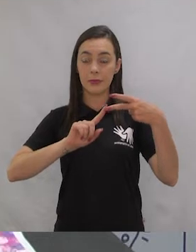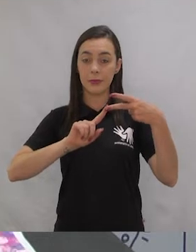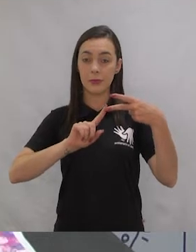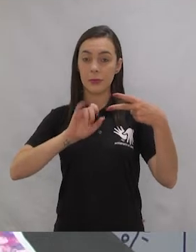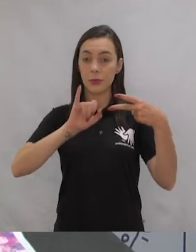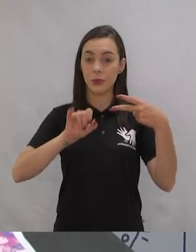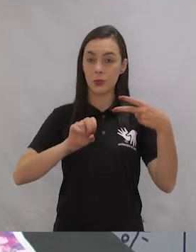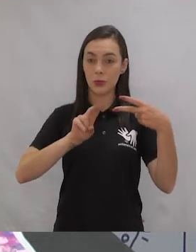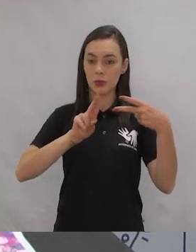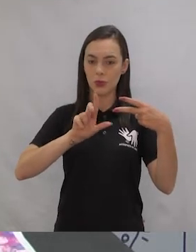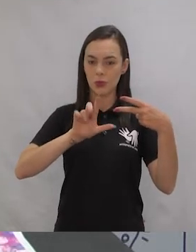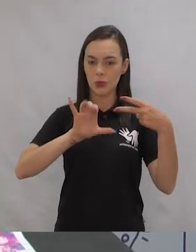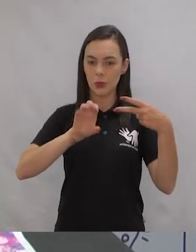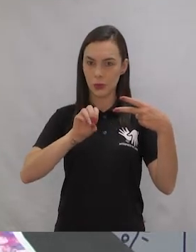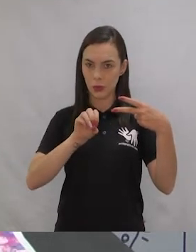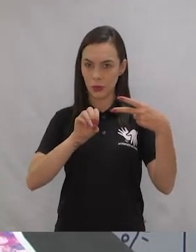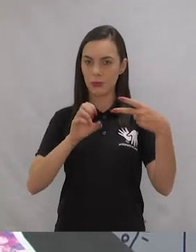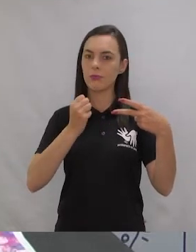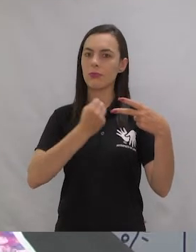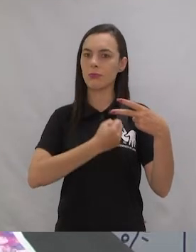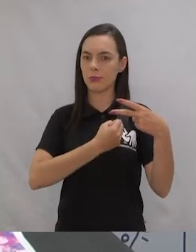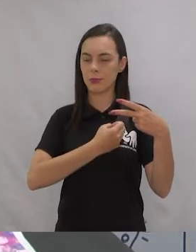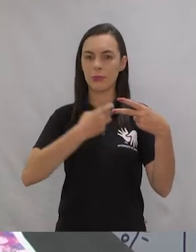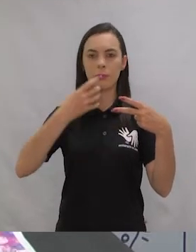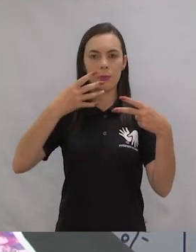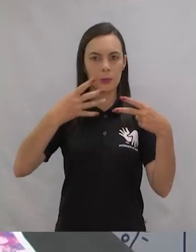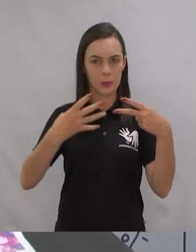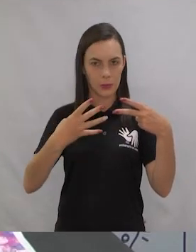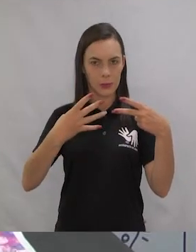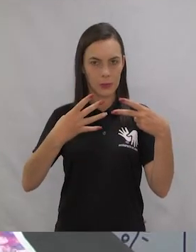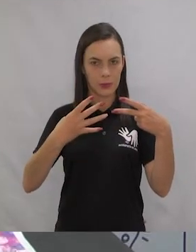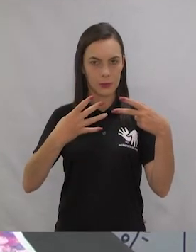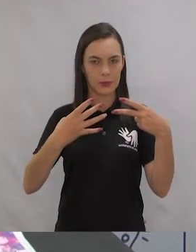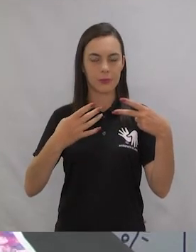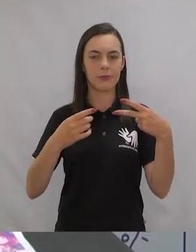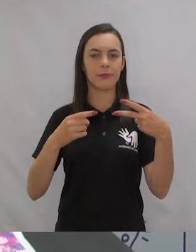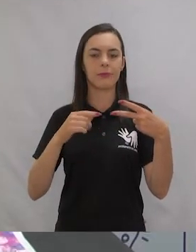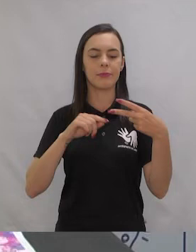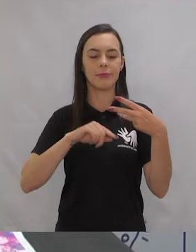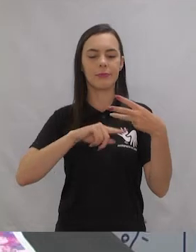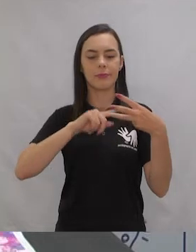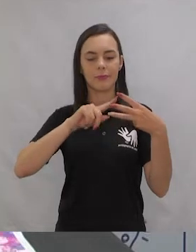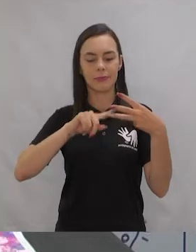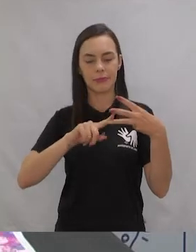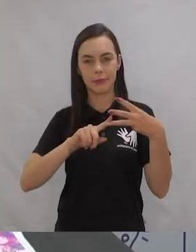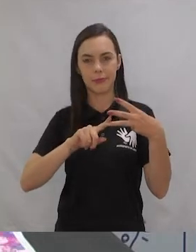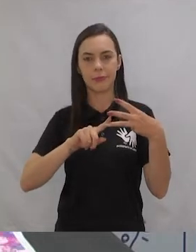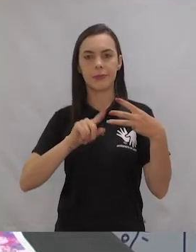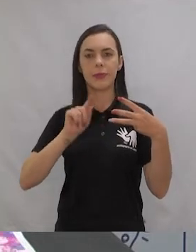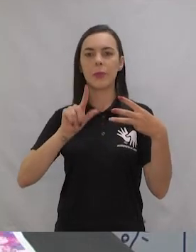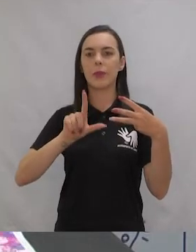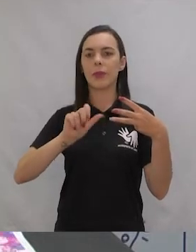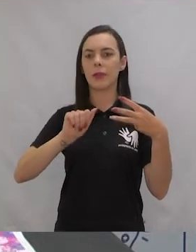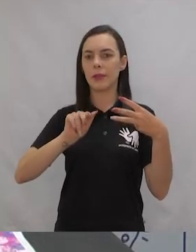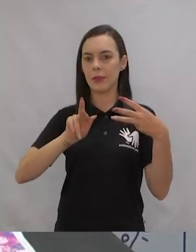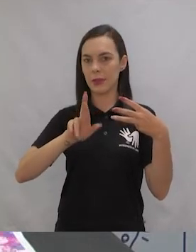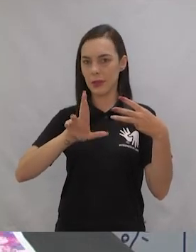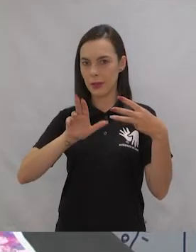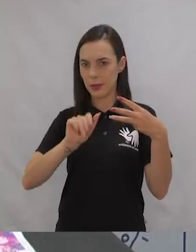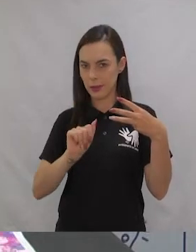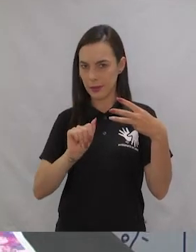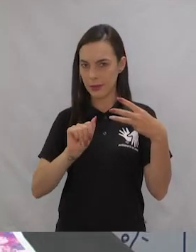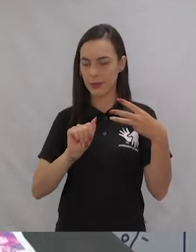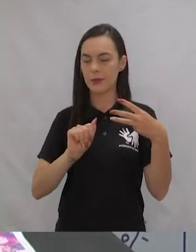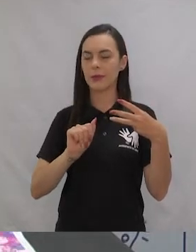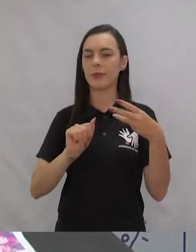Depois foi o... Júlio, com o número 4 e a quantidade. Depois foi a Laura,